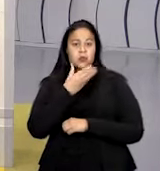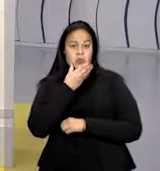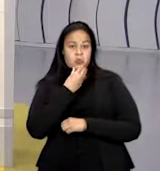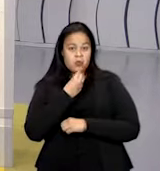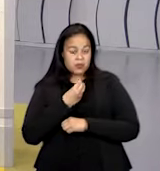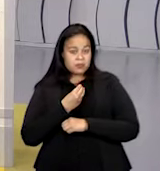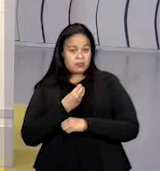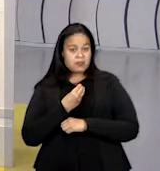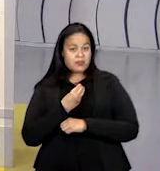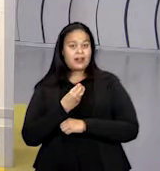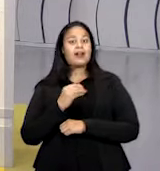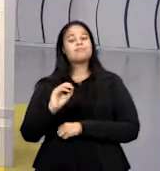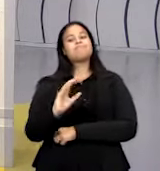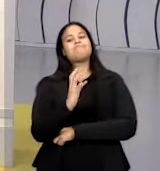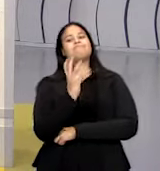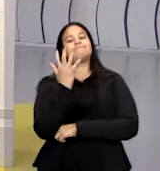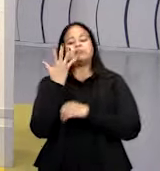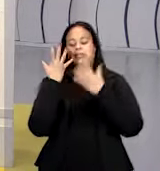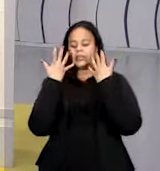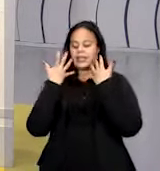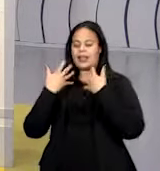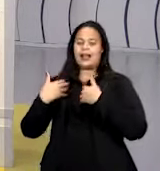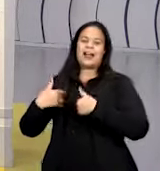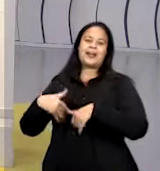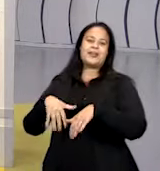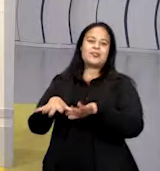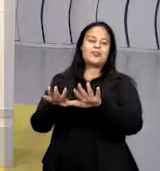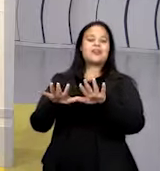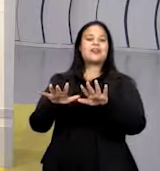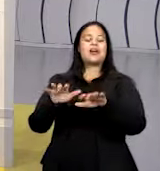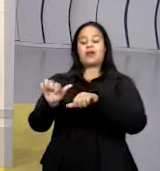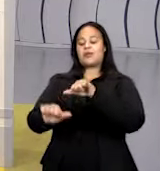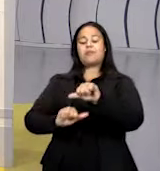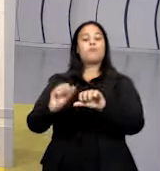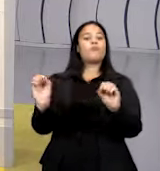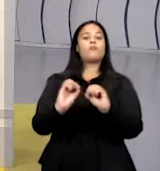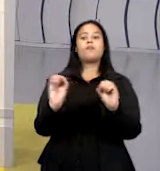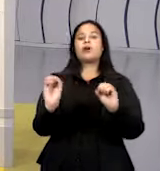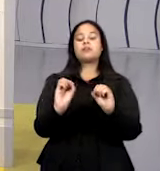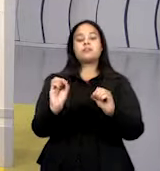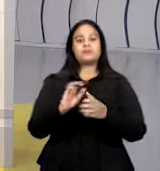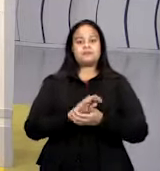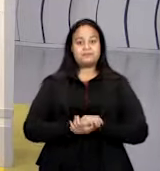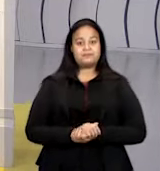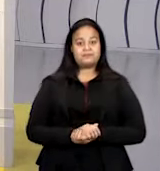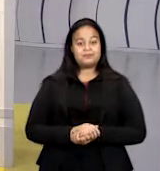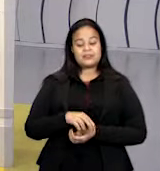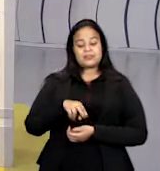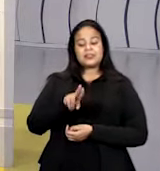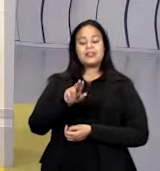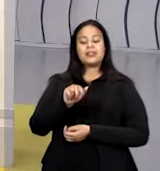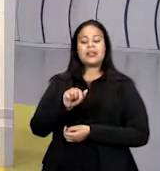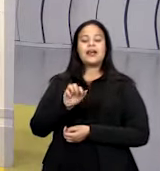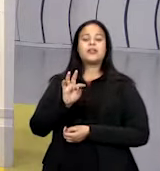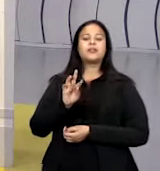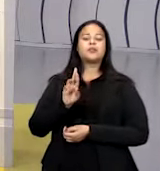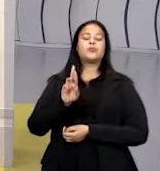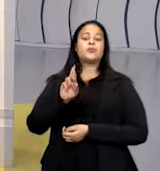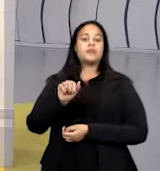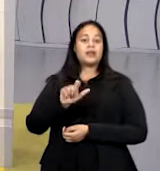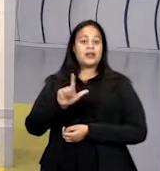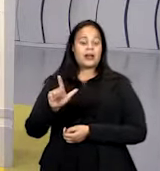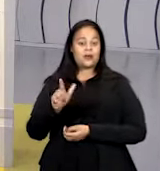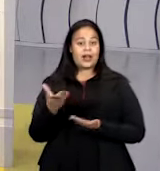de natural. Uma paisagem que não foi modificada pelo homem, nós chamamos de natural. Aquilo